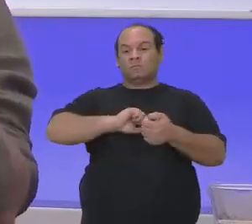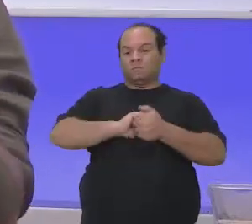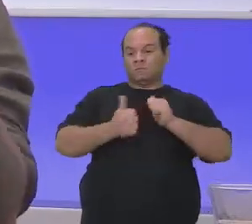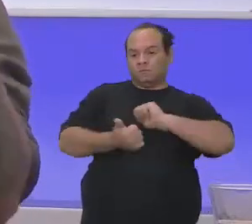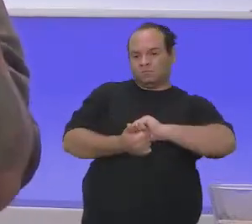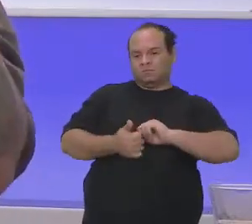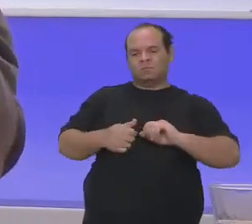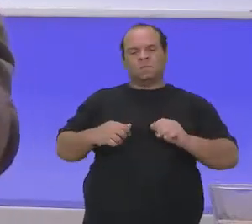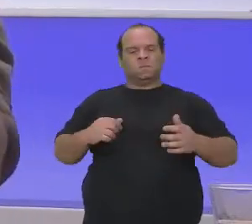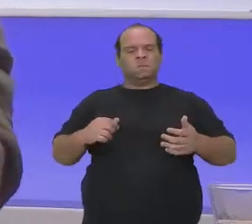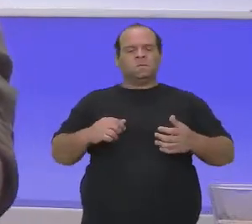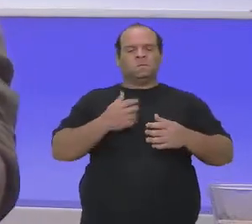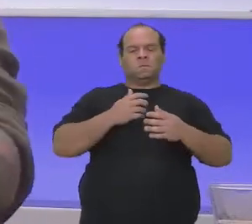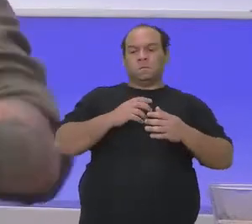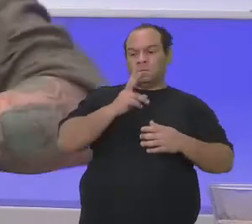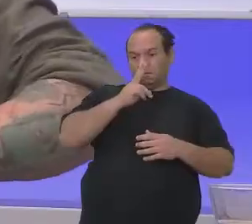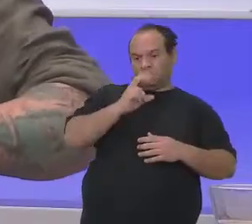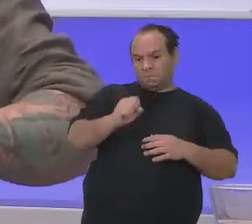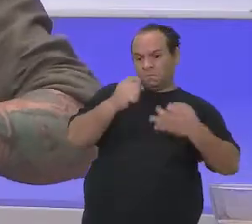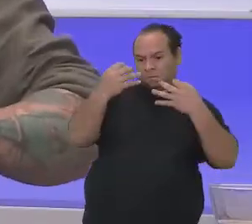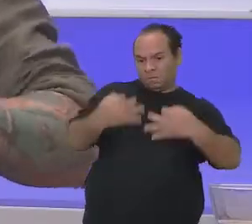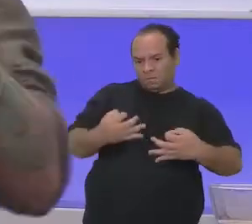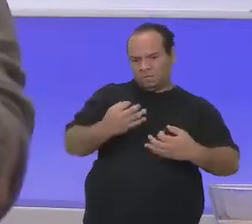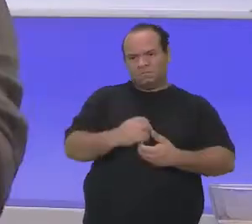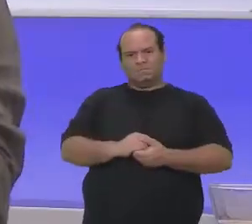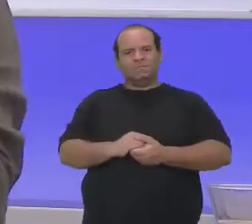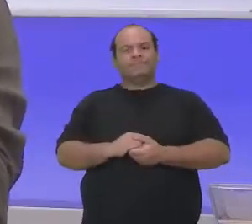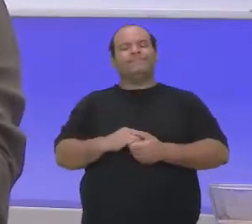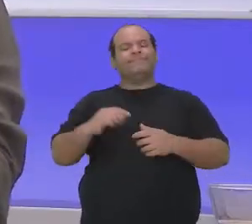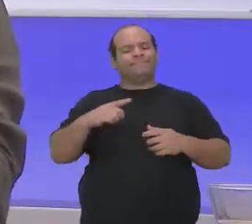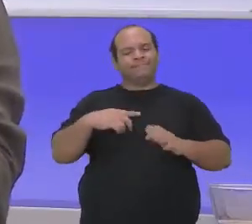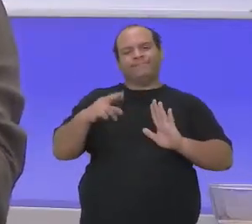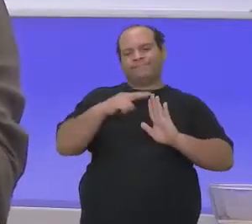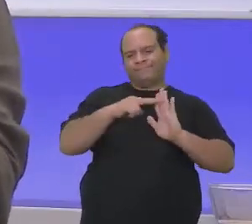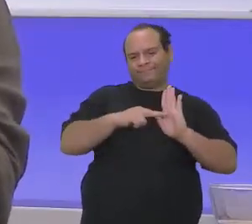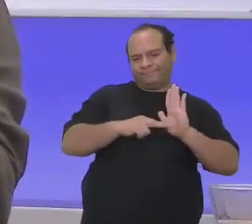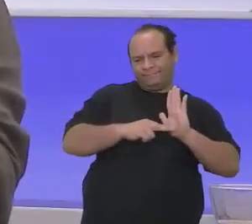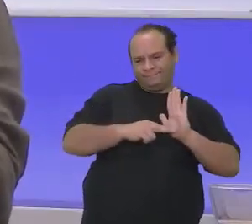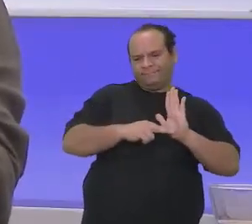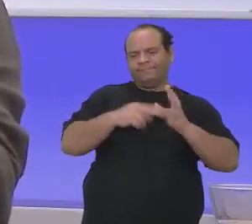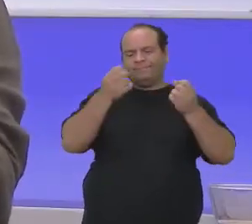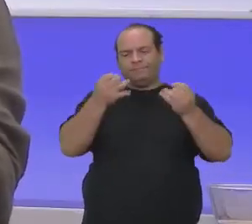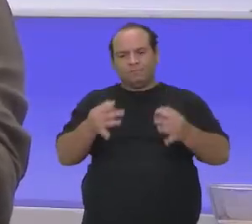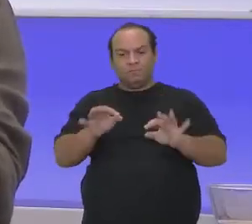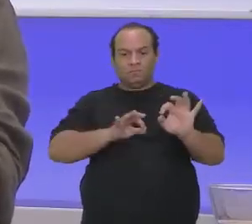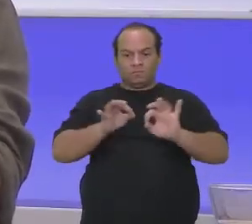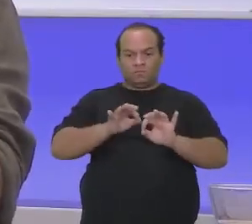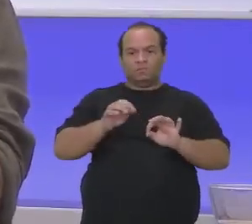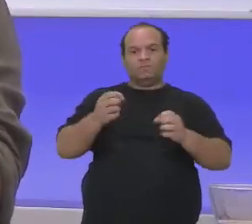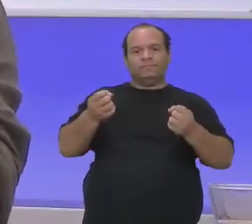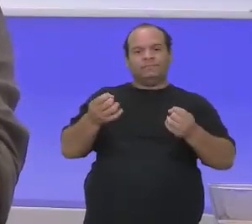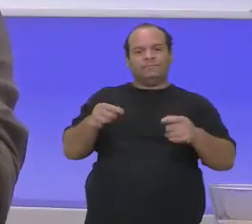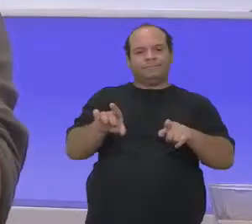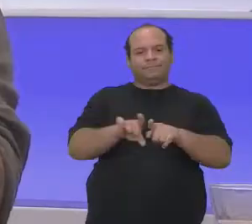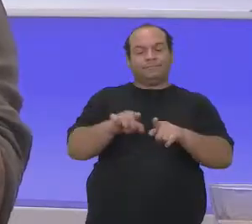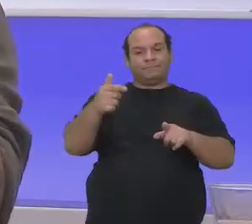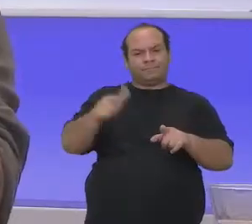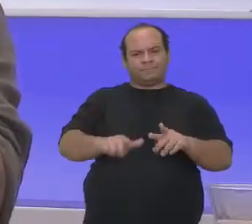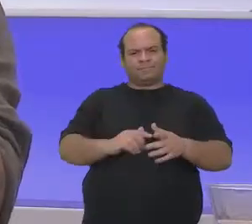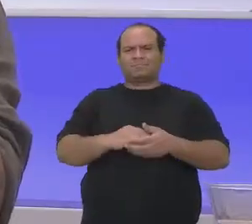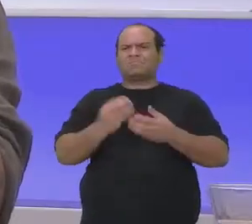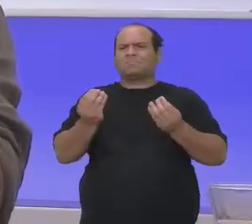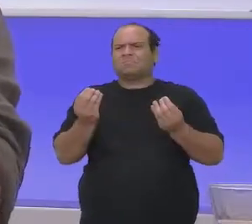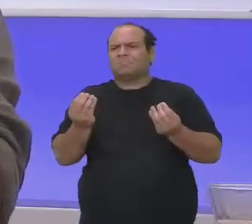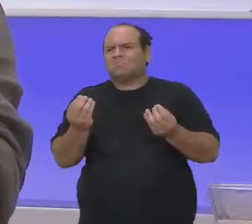numa tensão segura, dentro das normas. Então, sempre que a gente falar de eficiência energética, a gente também não tem